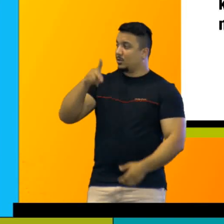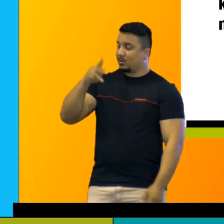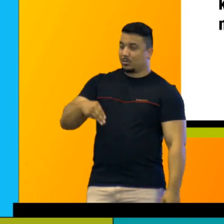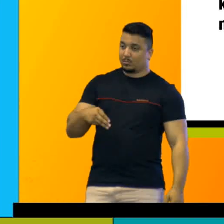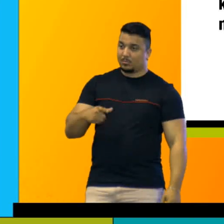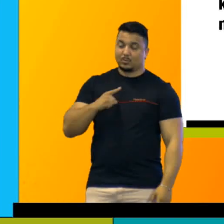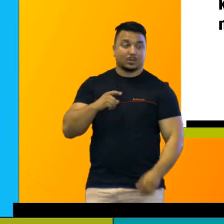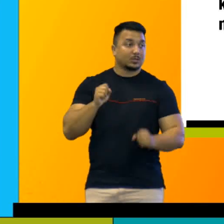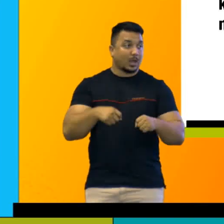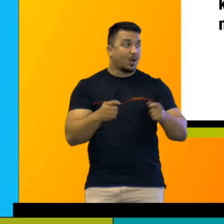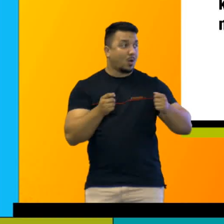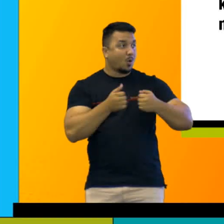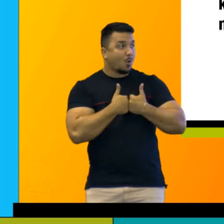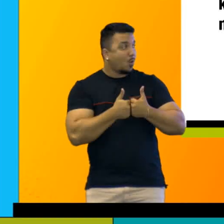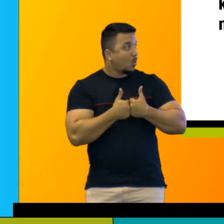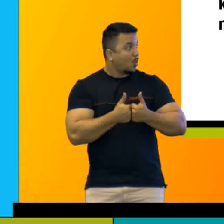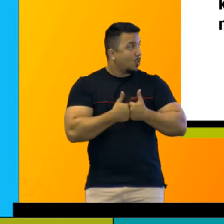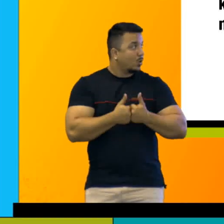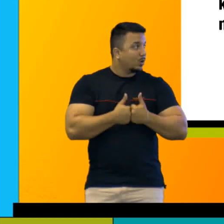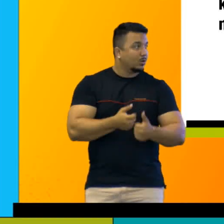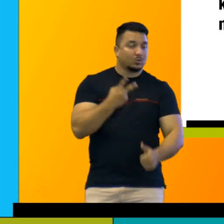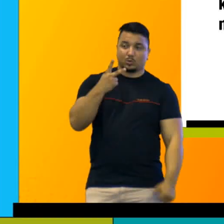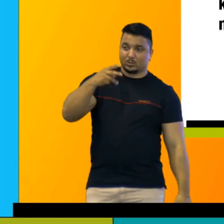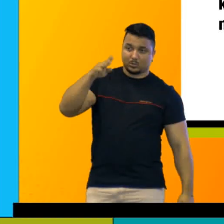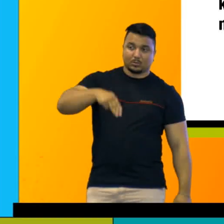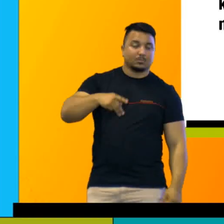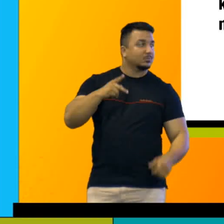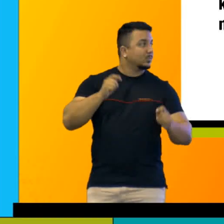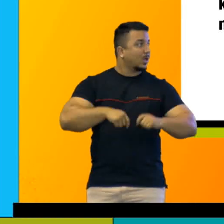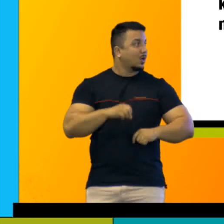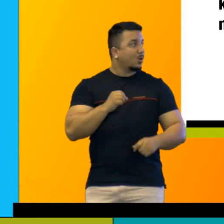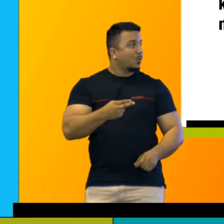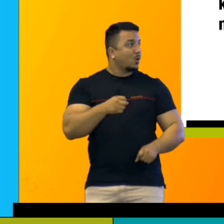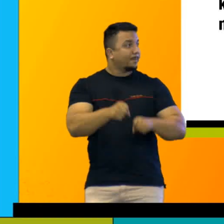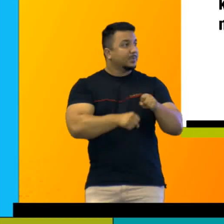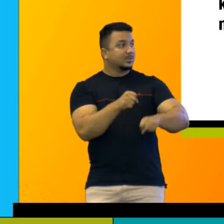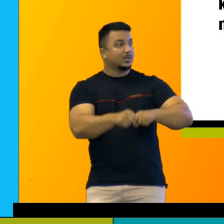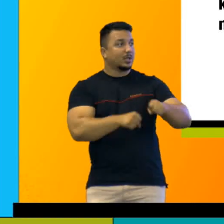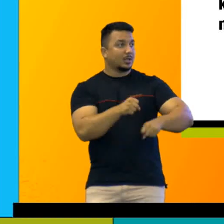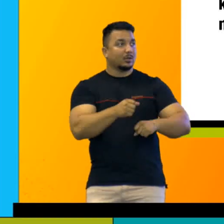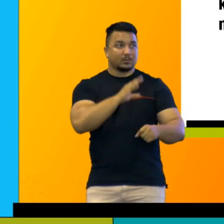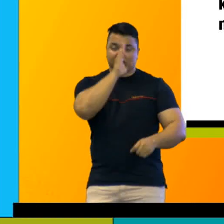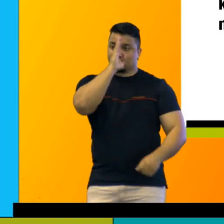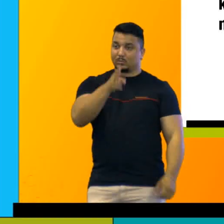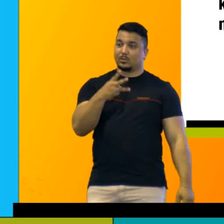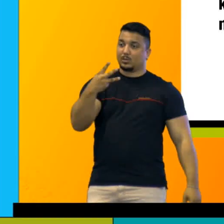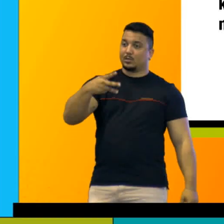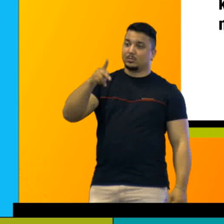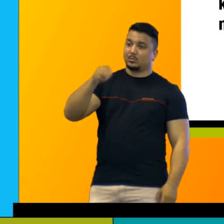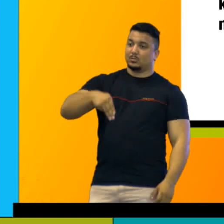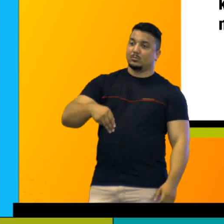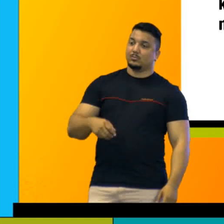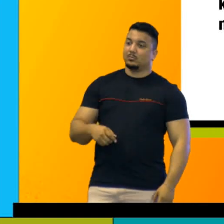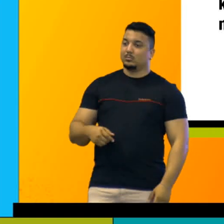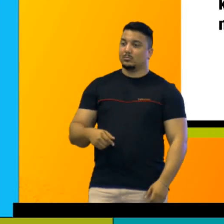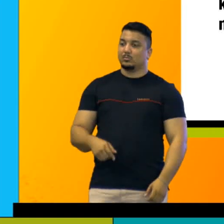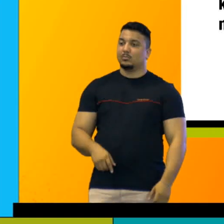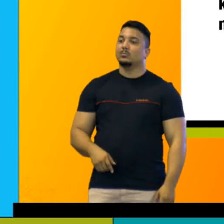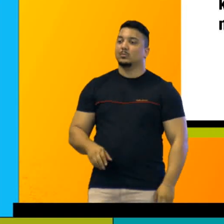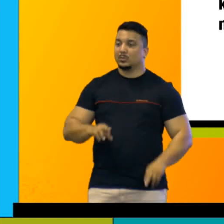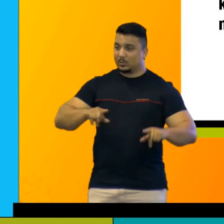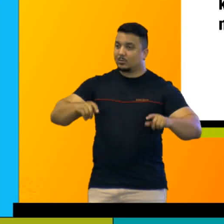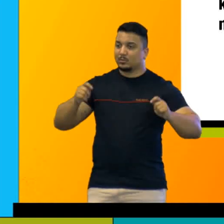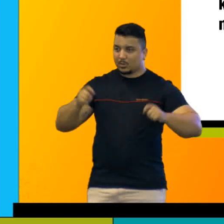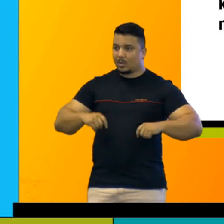pode ir de ônibus e ele vai andar 2 km. Ou ele pode pegar uma bicicleta e ele vai andar 3 km.